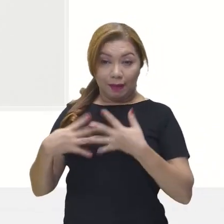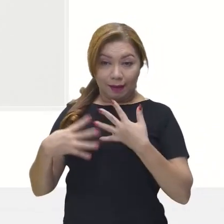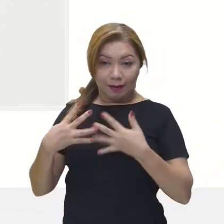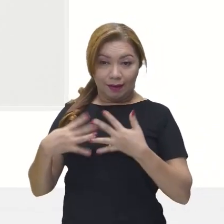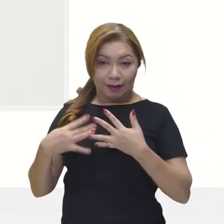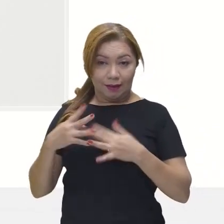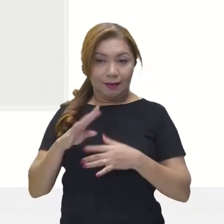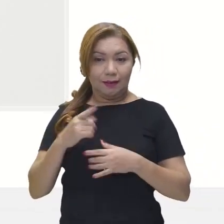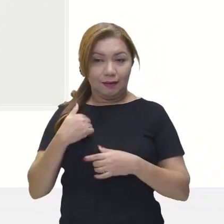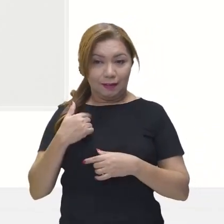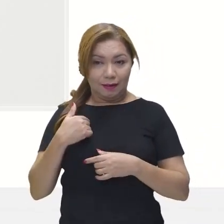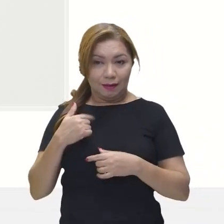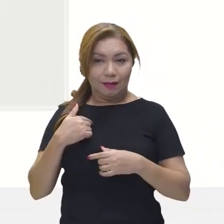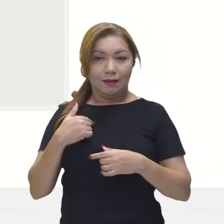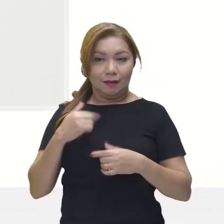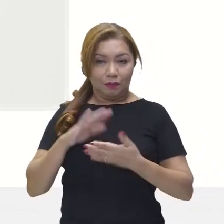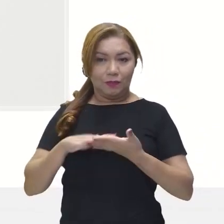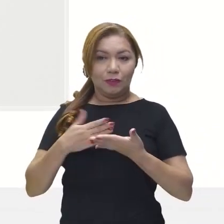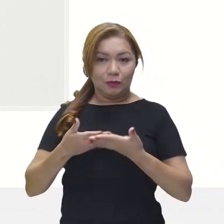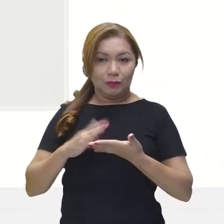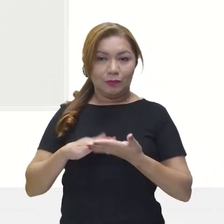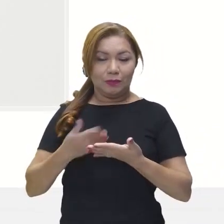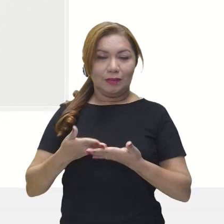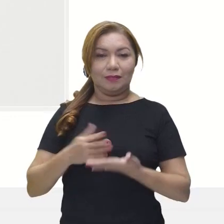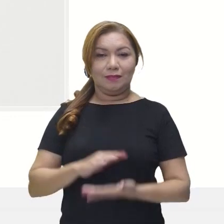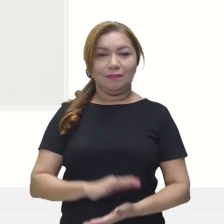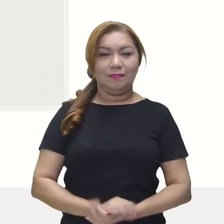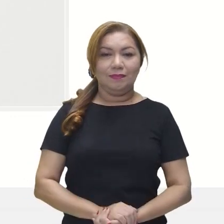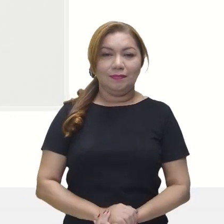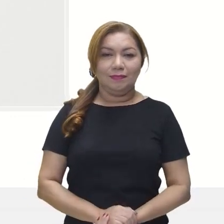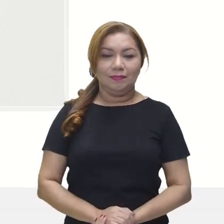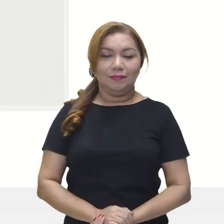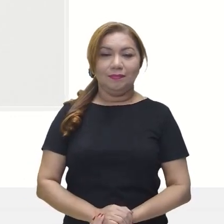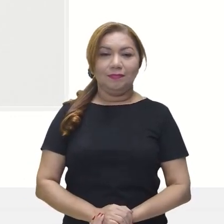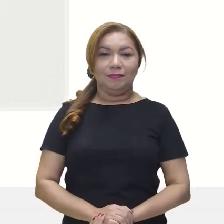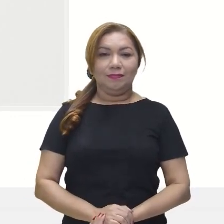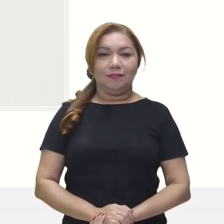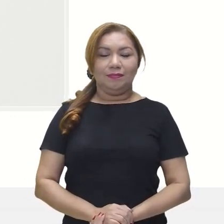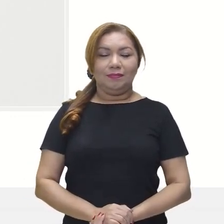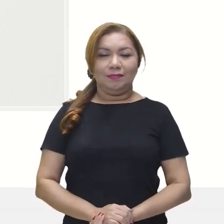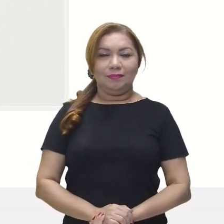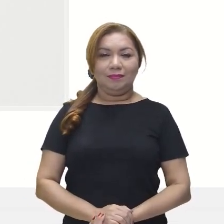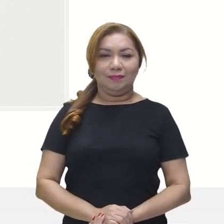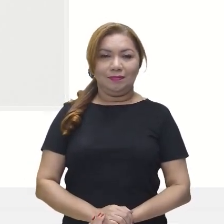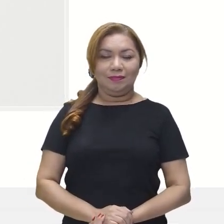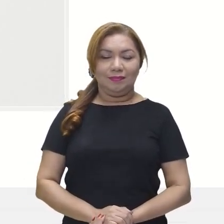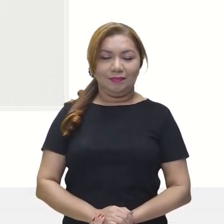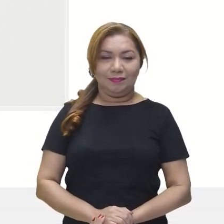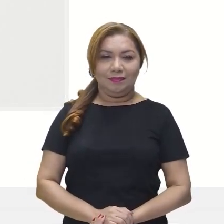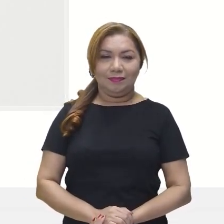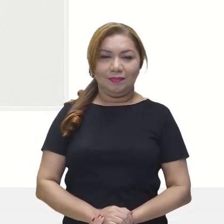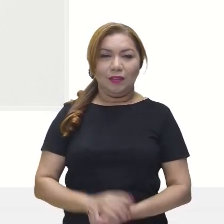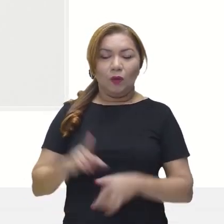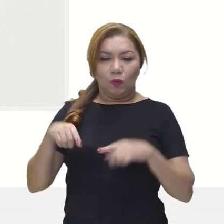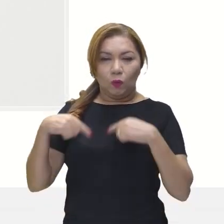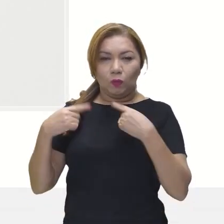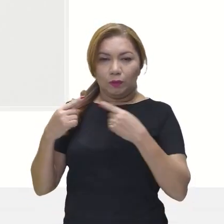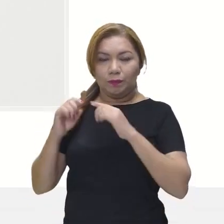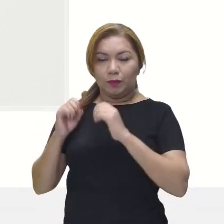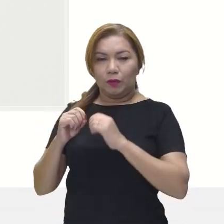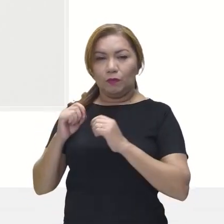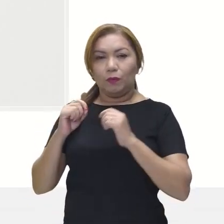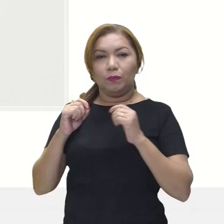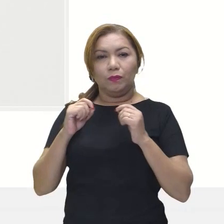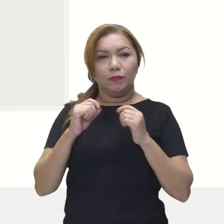30 metros aqui. Porque eu tenho ali o dado. Eu tenho que somar. Agora nós vamos somar. Tá